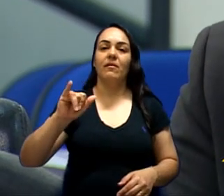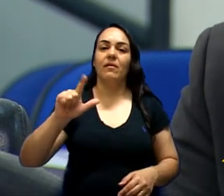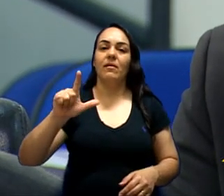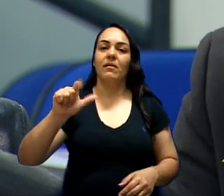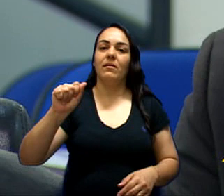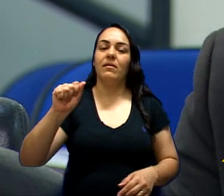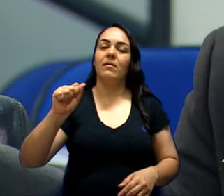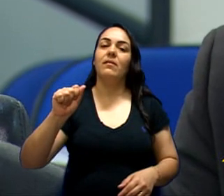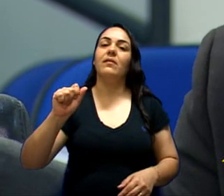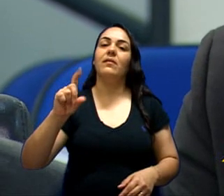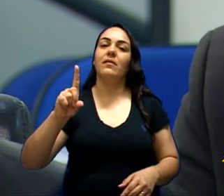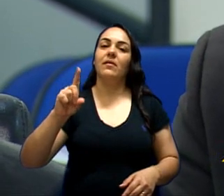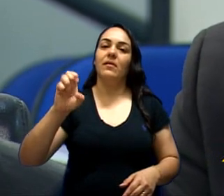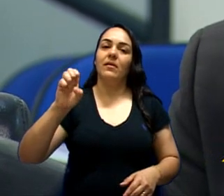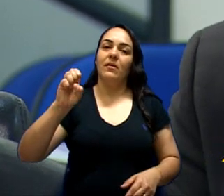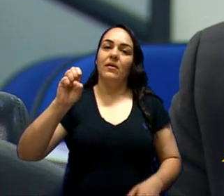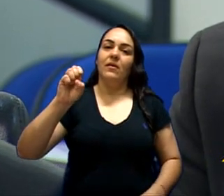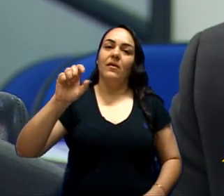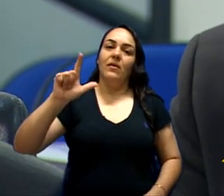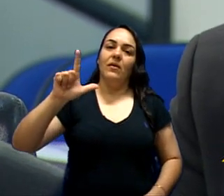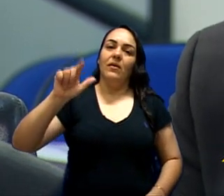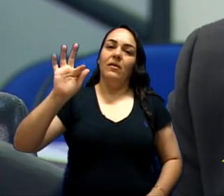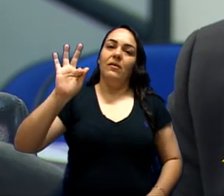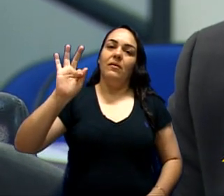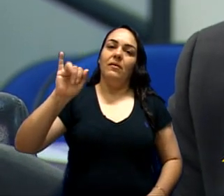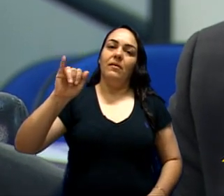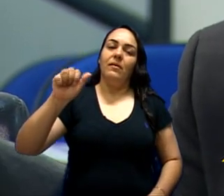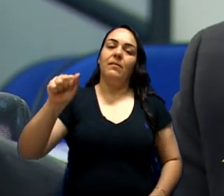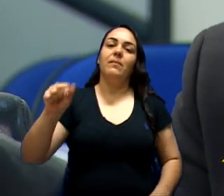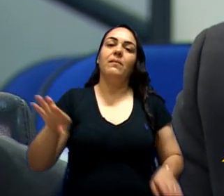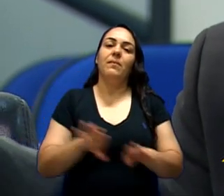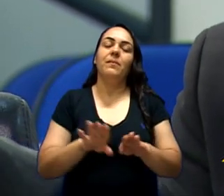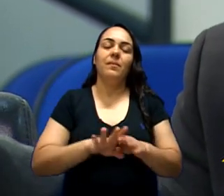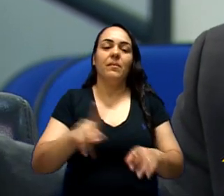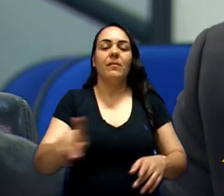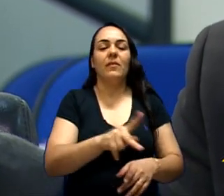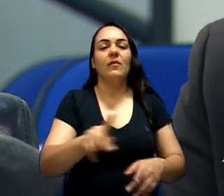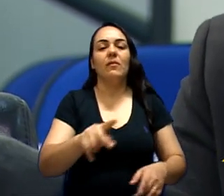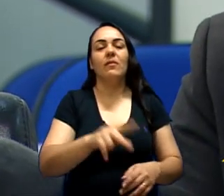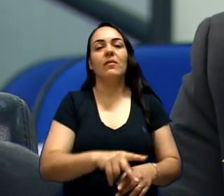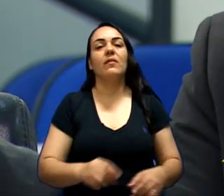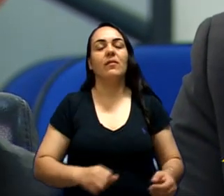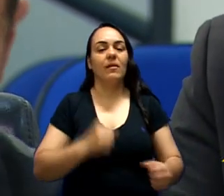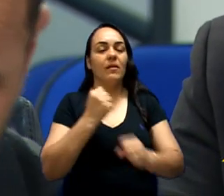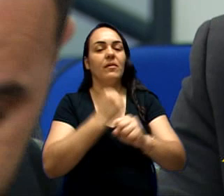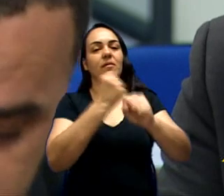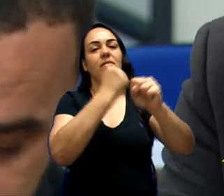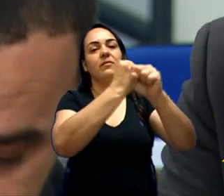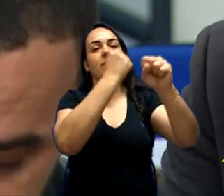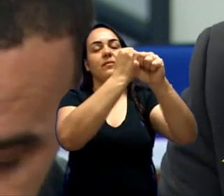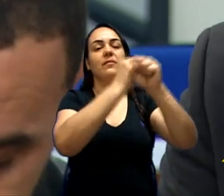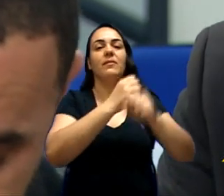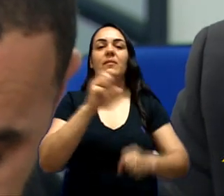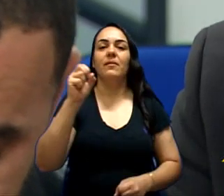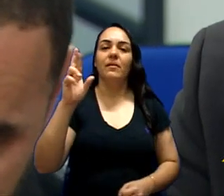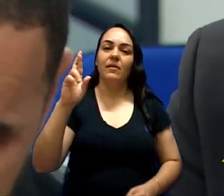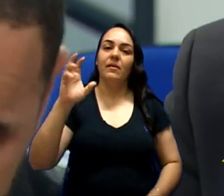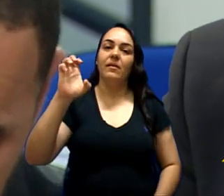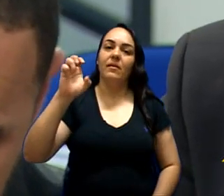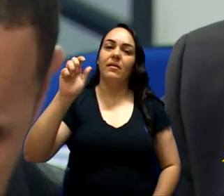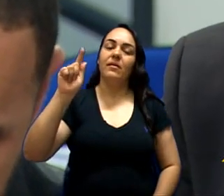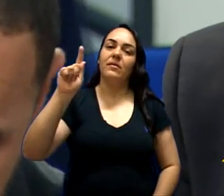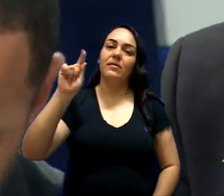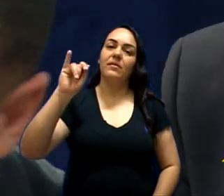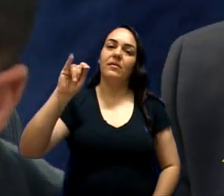do pastor Robson, da pastora Keila e o pastor presidente, né, que construiu toda a igreja, pastor Regivaldo e família. Tá? Então,